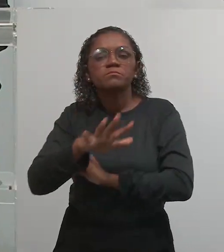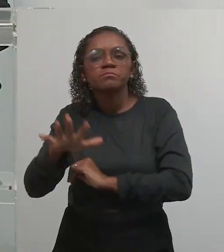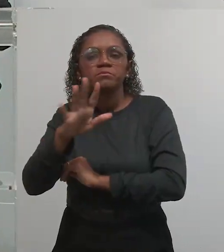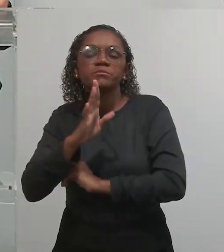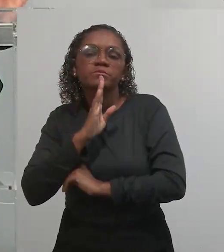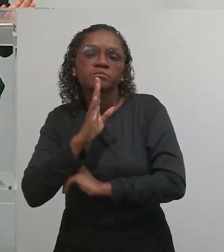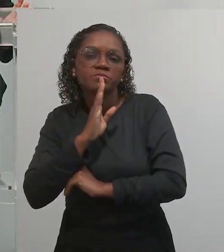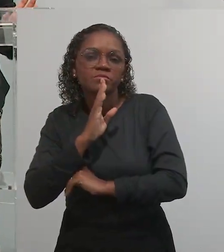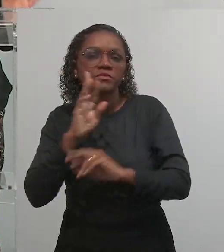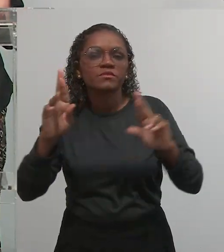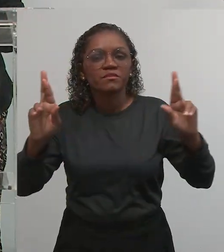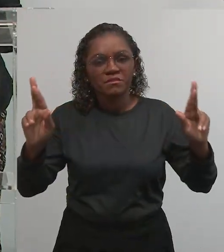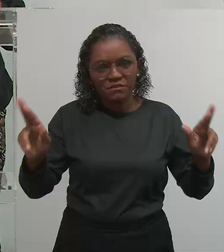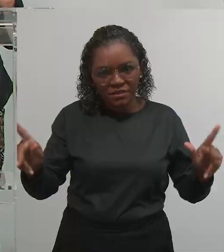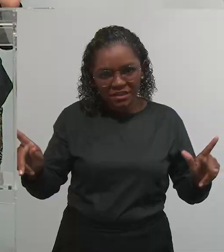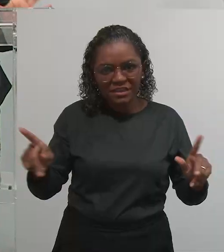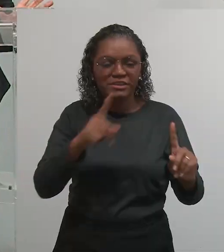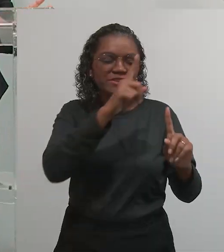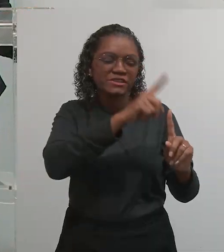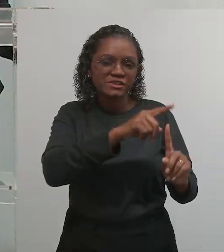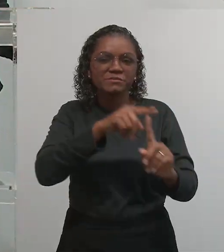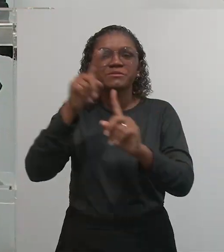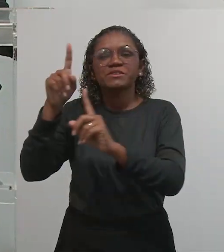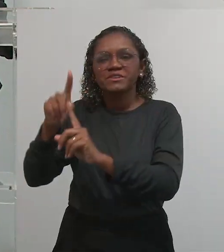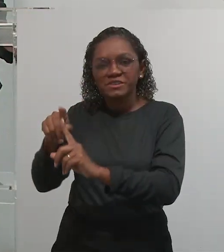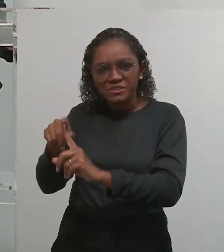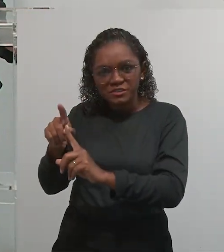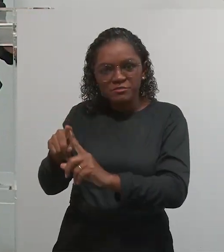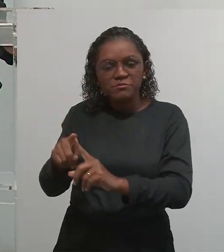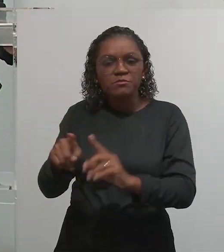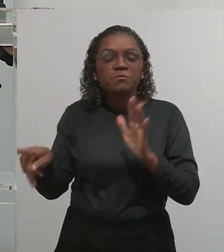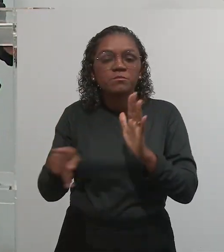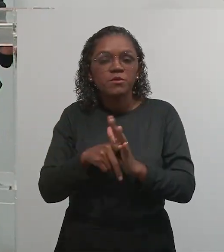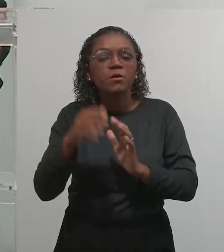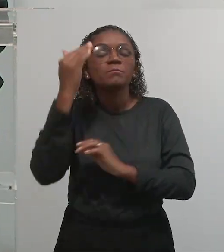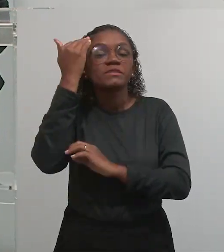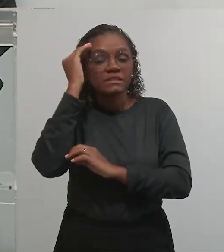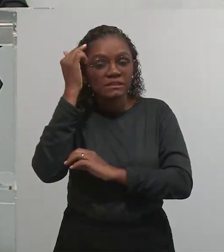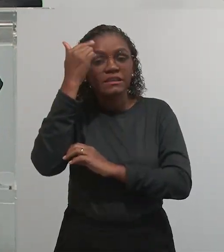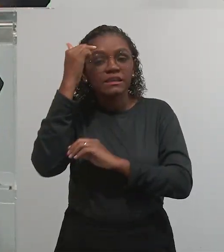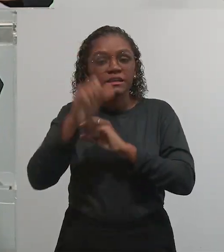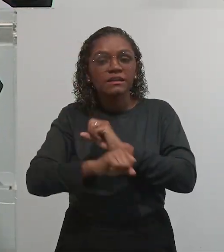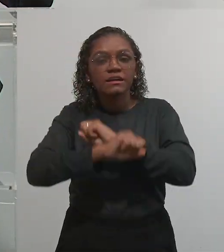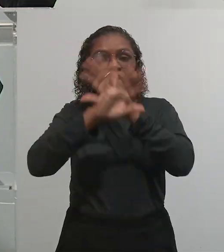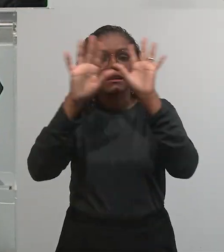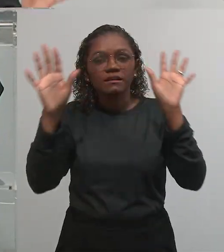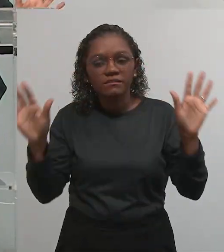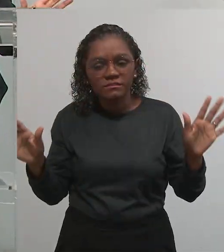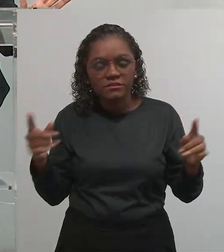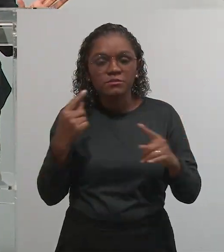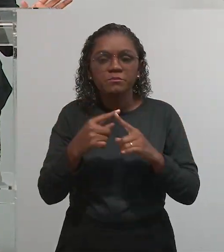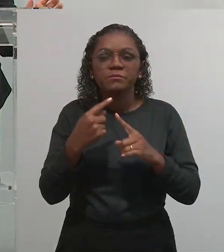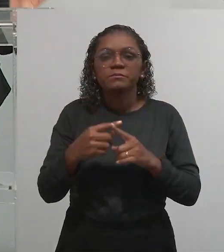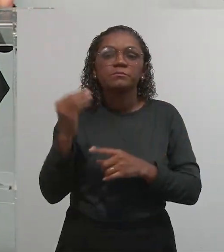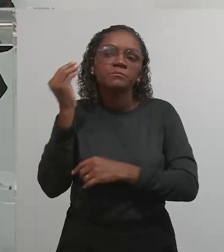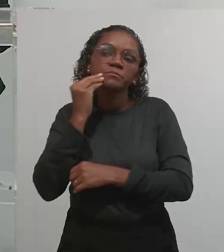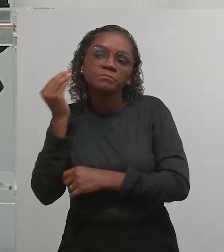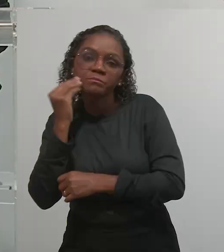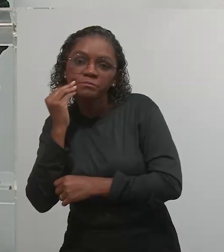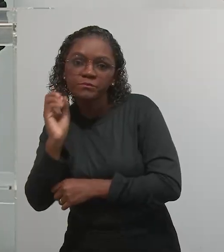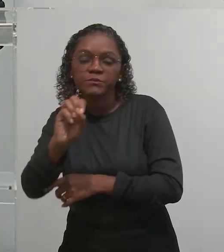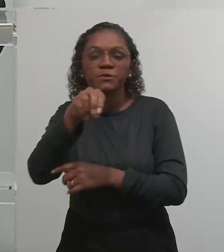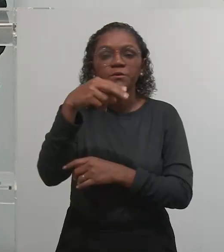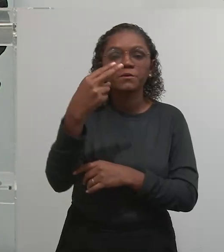são mundos diferentes, formas diferentes de compreender a realidade através da experimentação